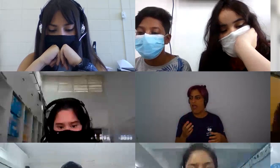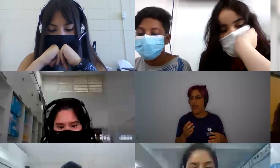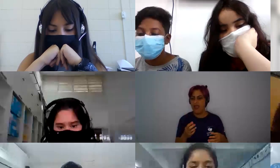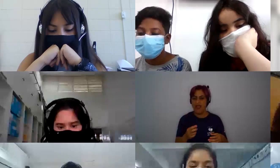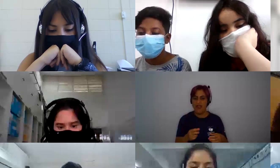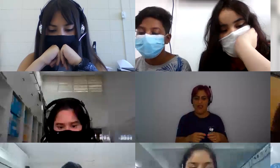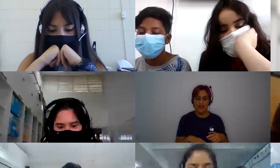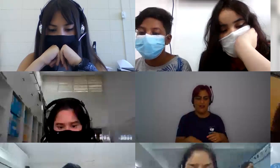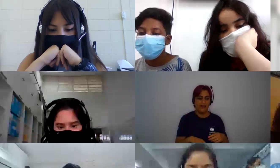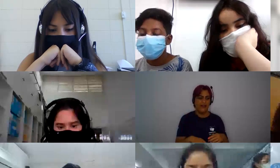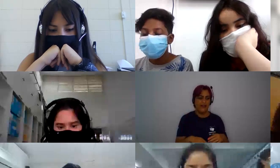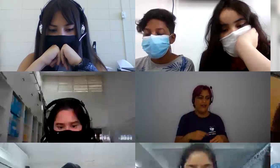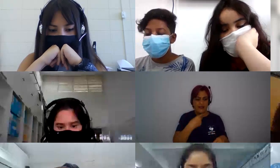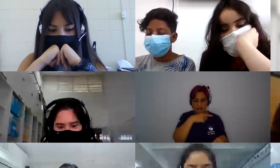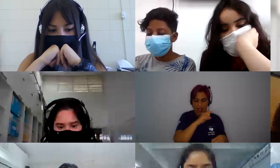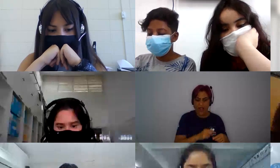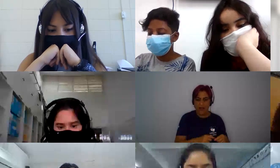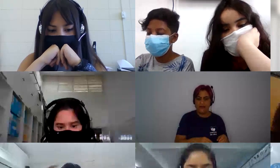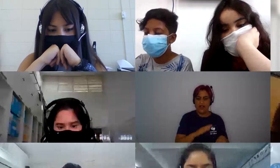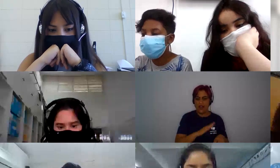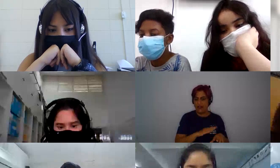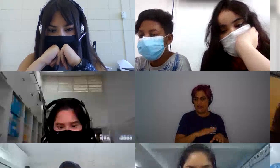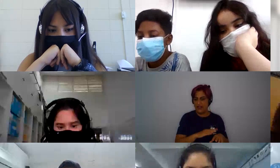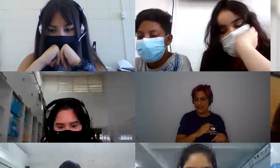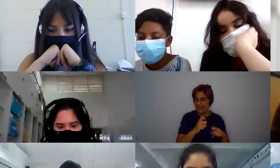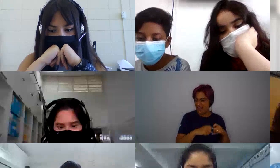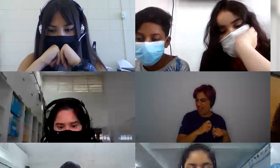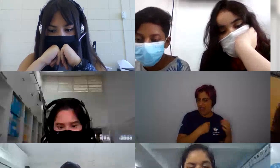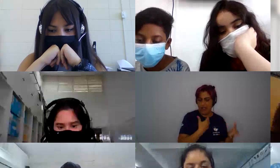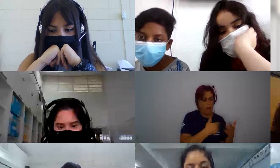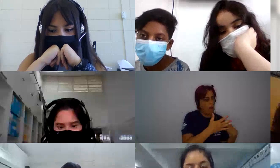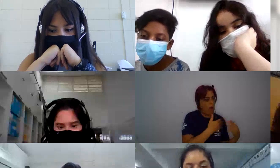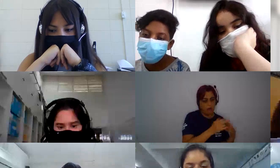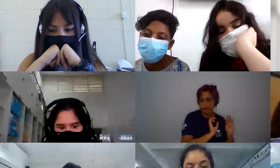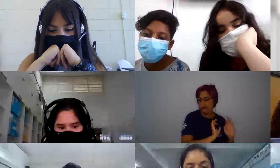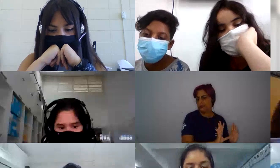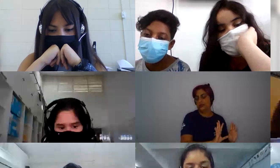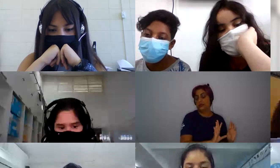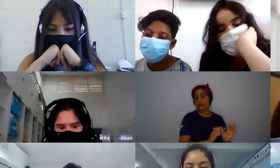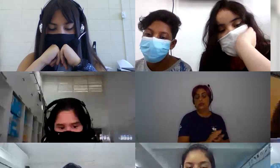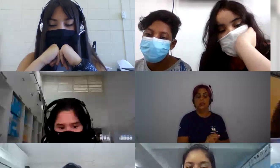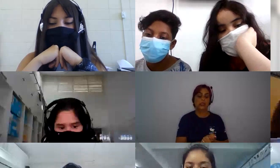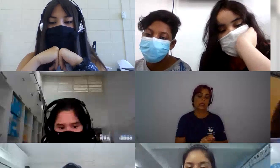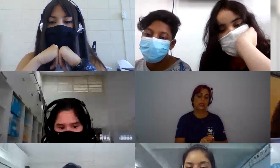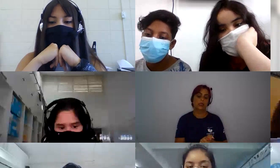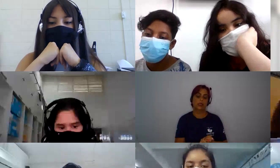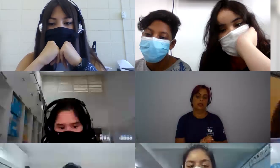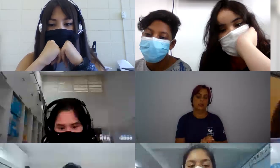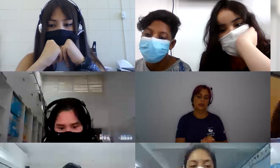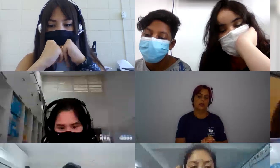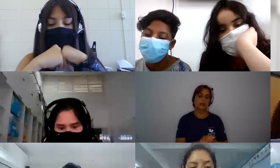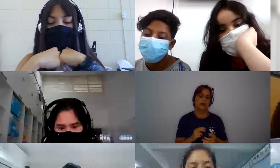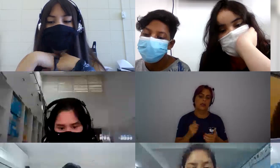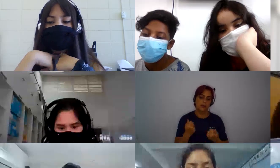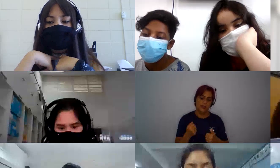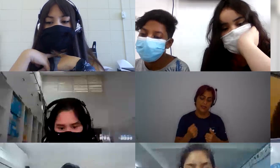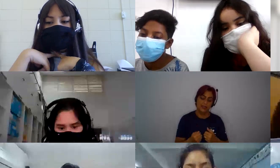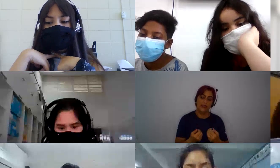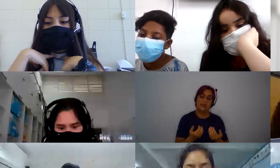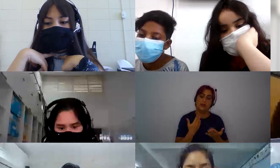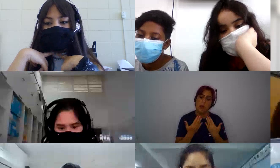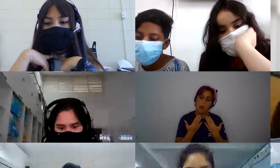de qualquer jeito pra dar errado. Então, assim, a gente faz qualquer coisa. É uma pesquisada, umas conversas com